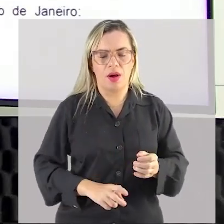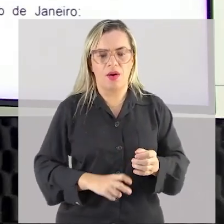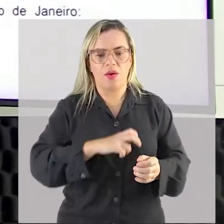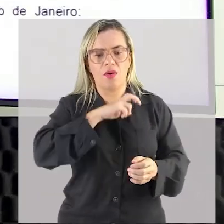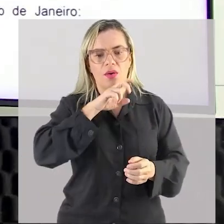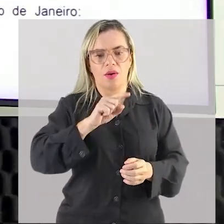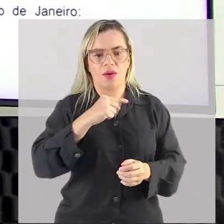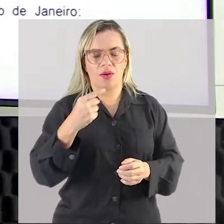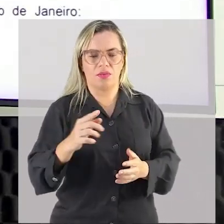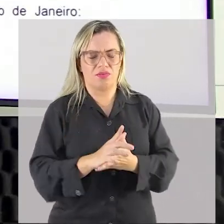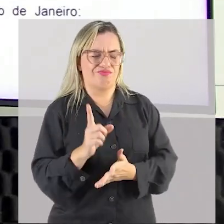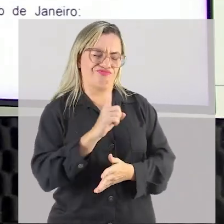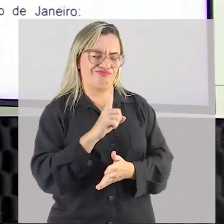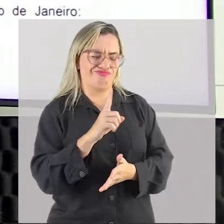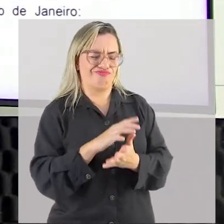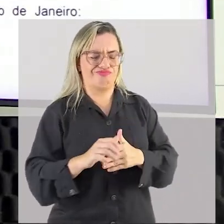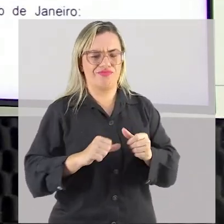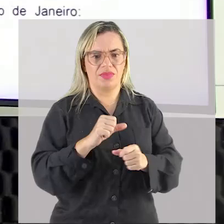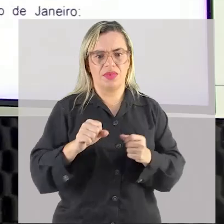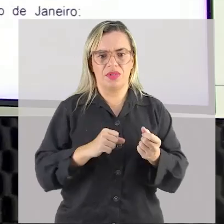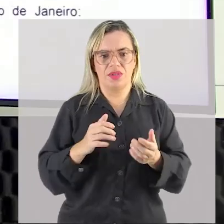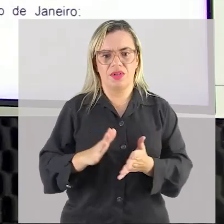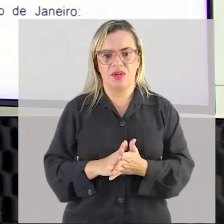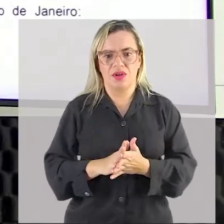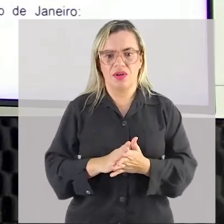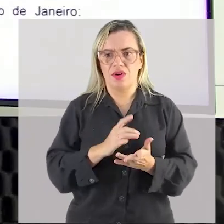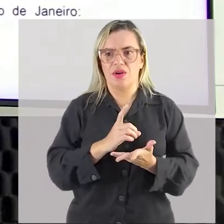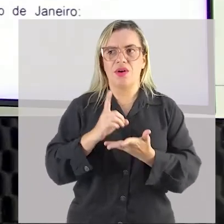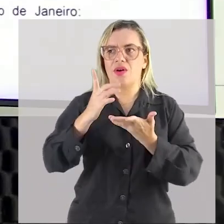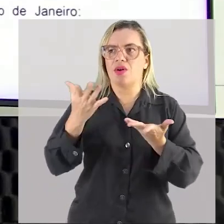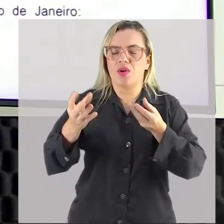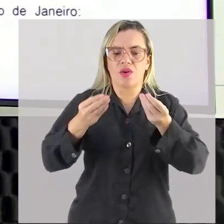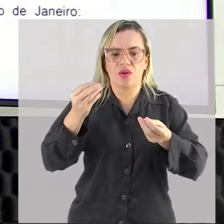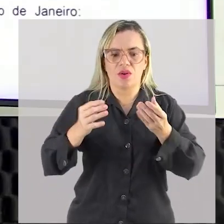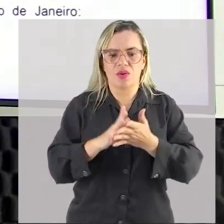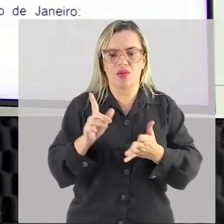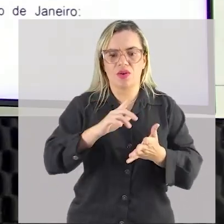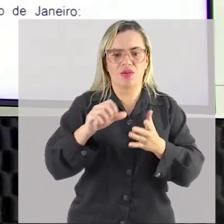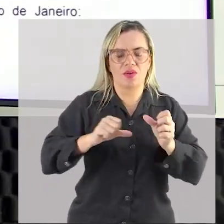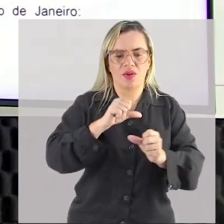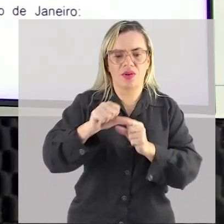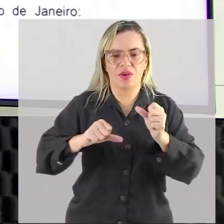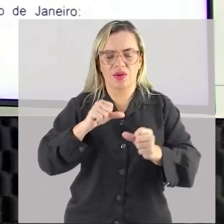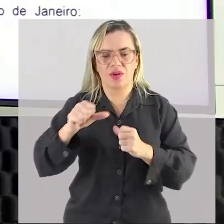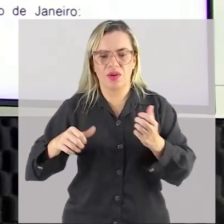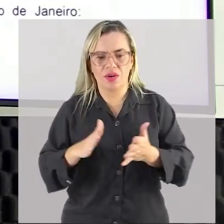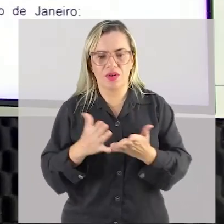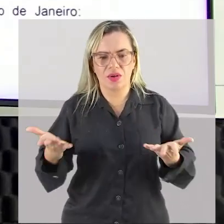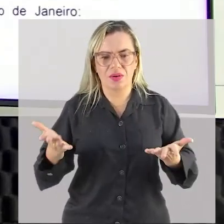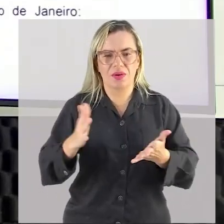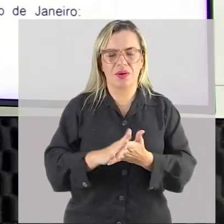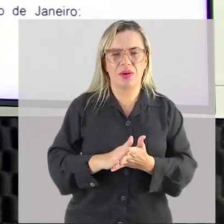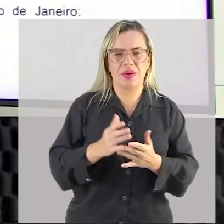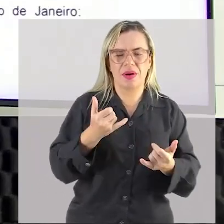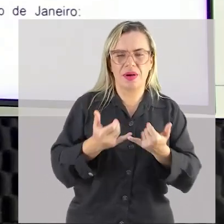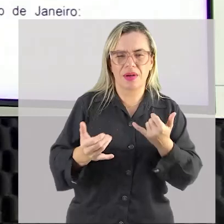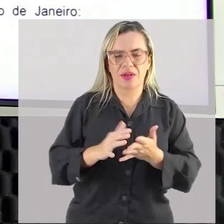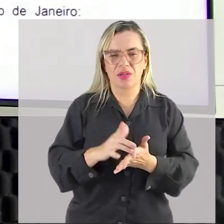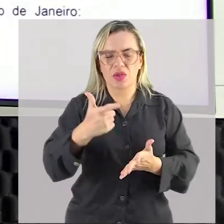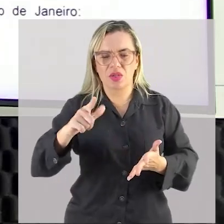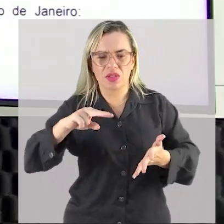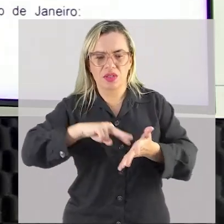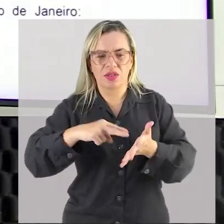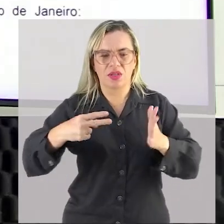vai aí ele diz meu Deus não vai mudar a política econômica parece ser uma coisa meio que sem